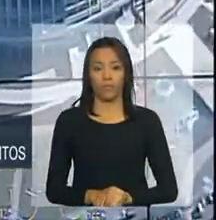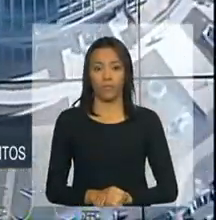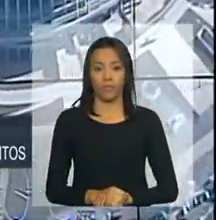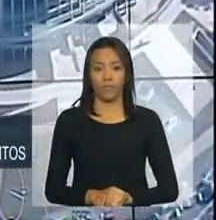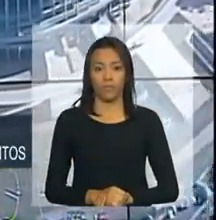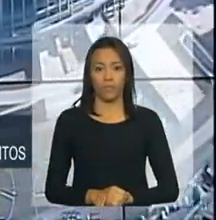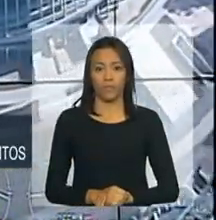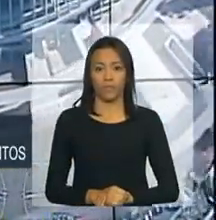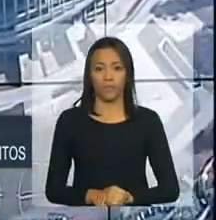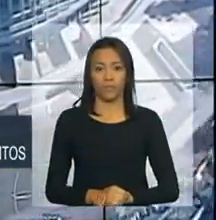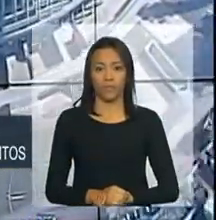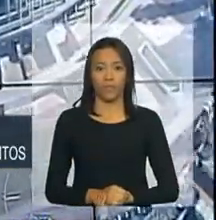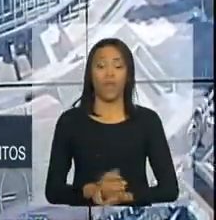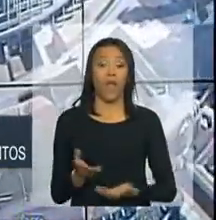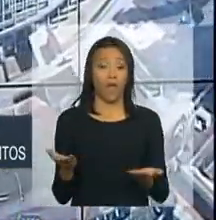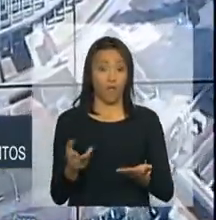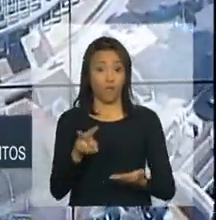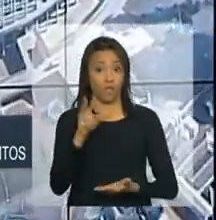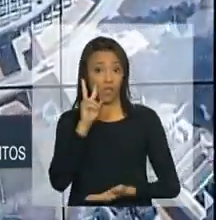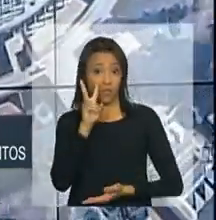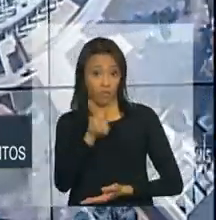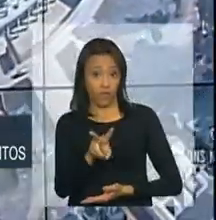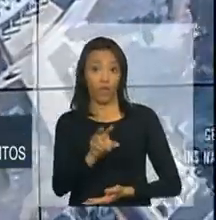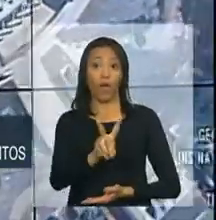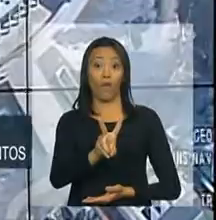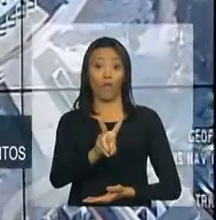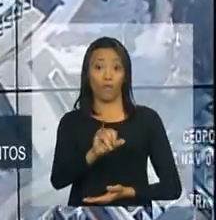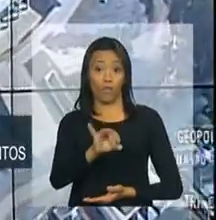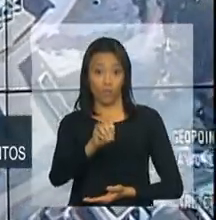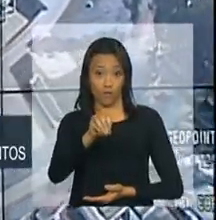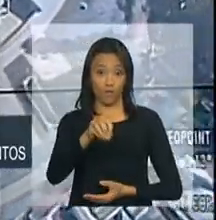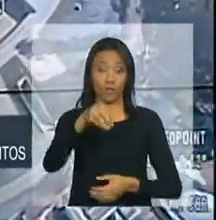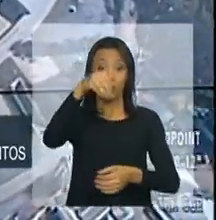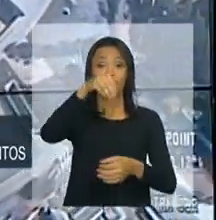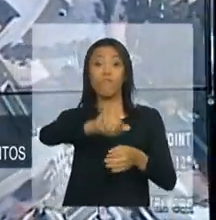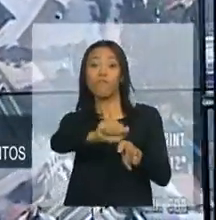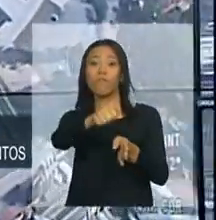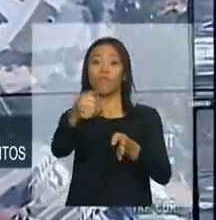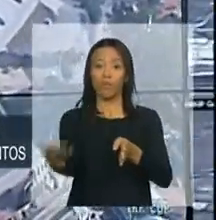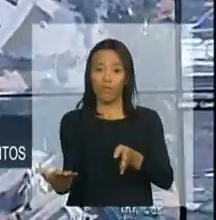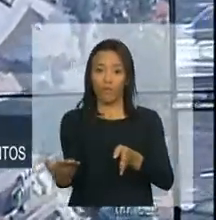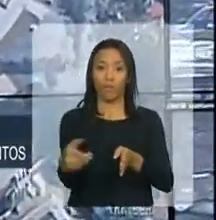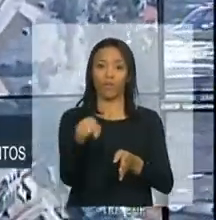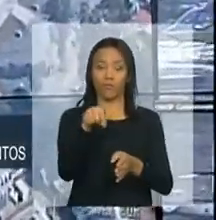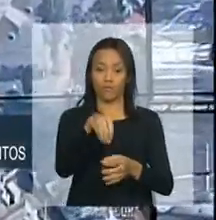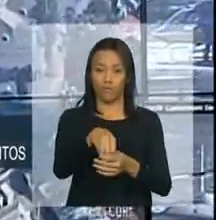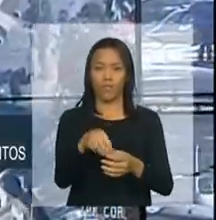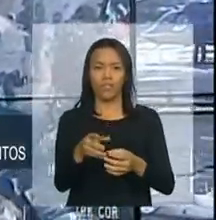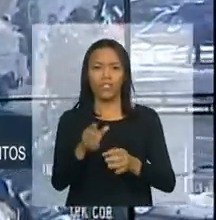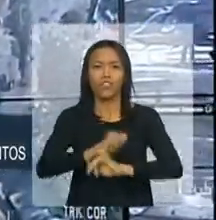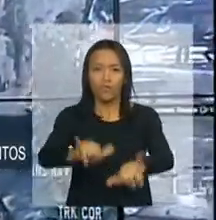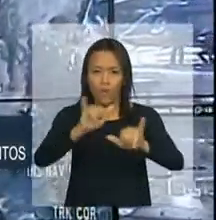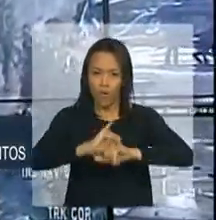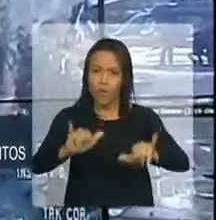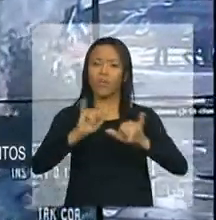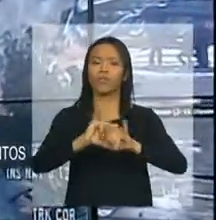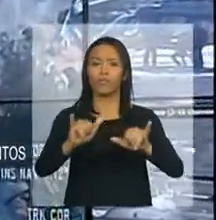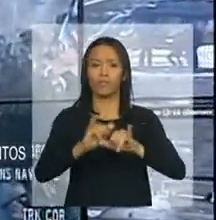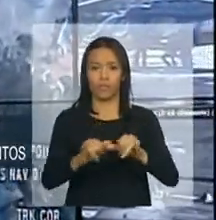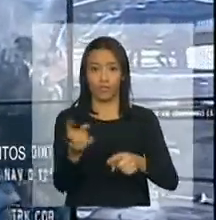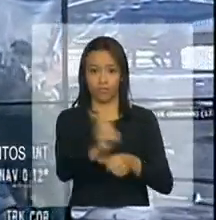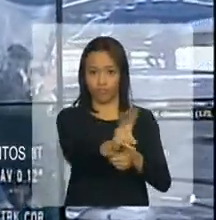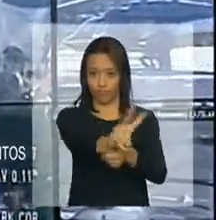esportivos você vê a imagens ao vivo da parte interna do centro de comunicação do centro de